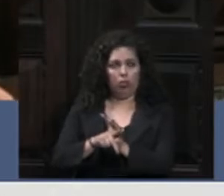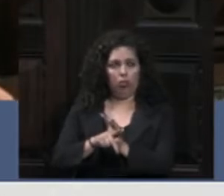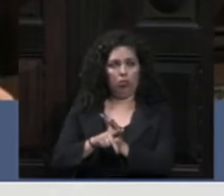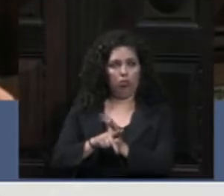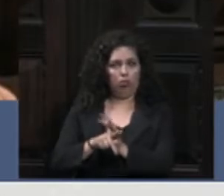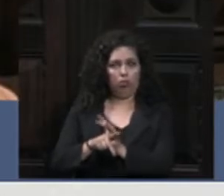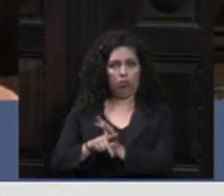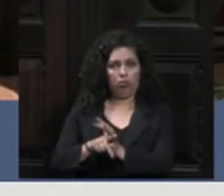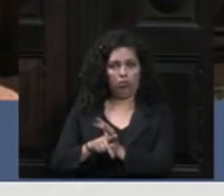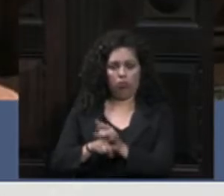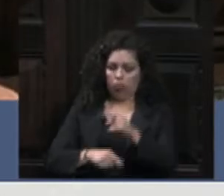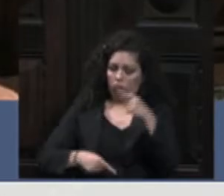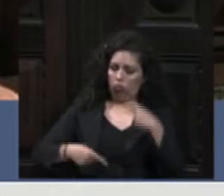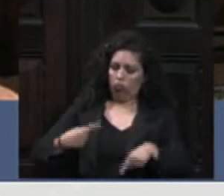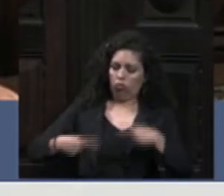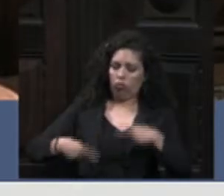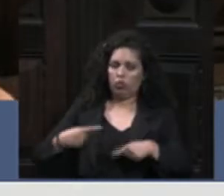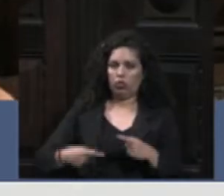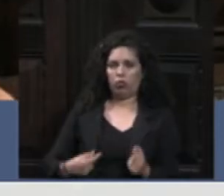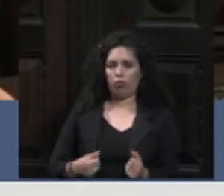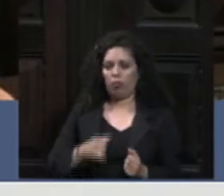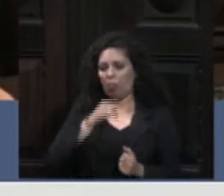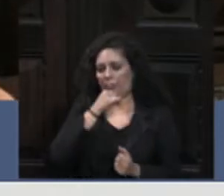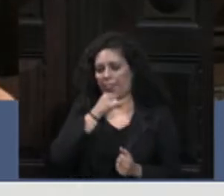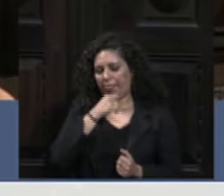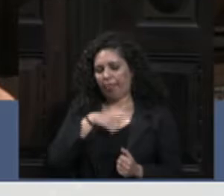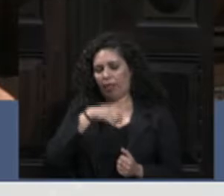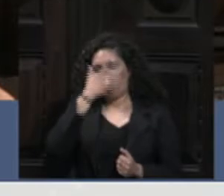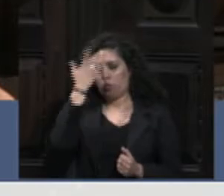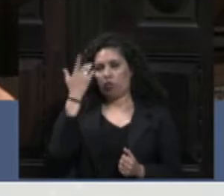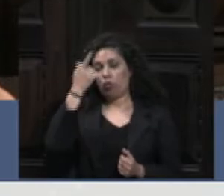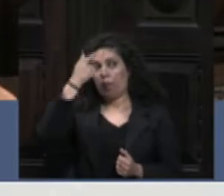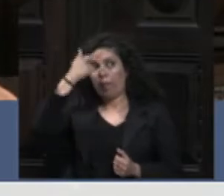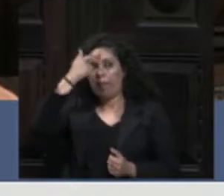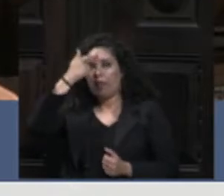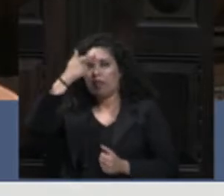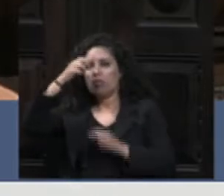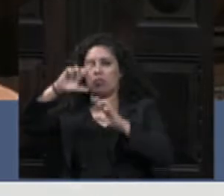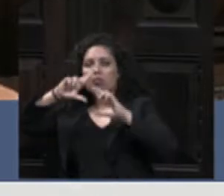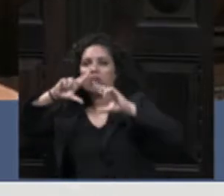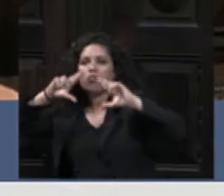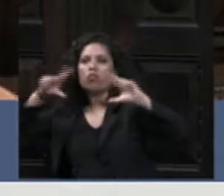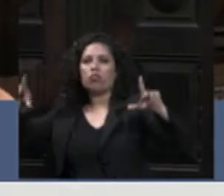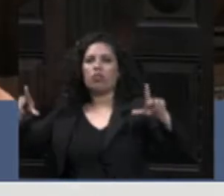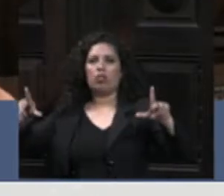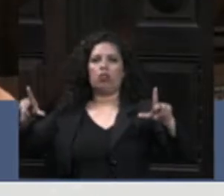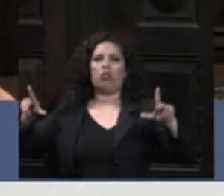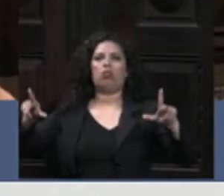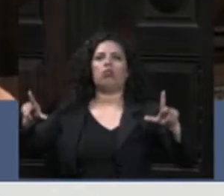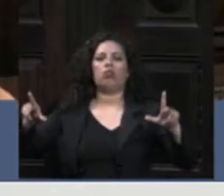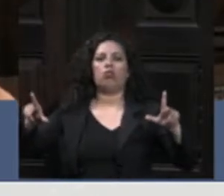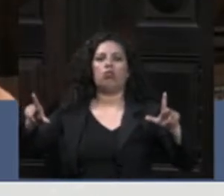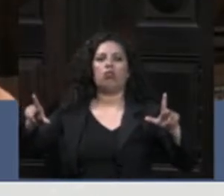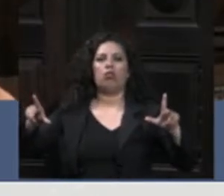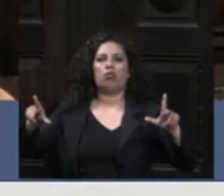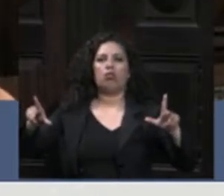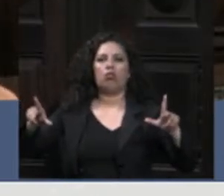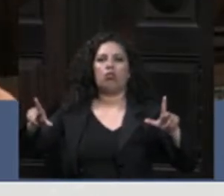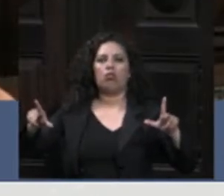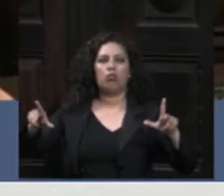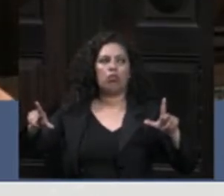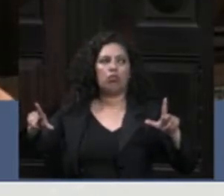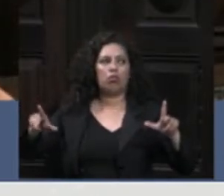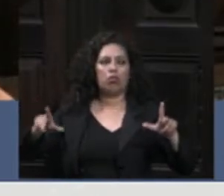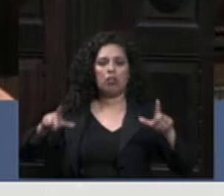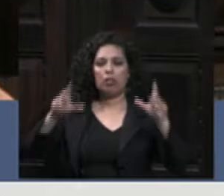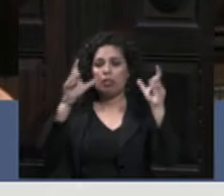forte entre conceitos de pensamento, levando